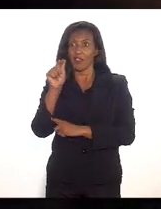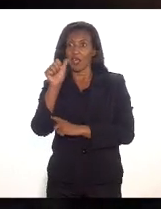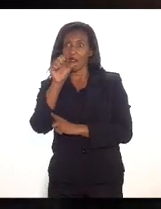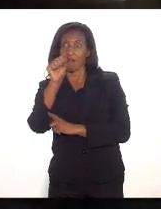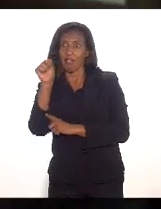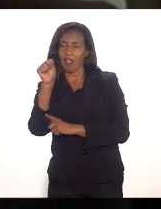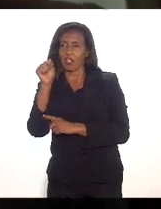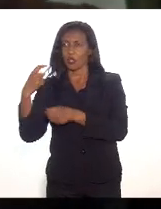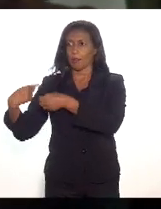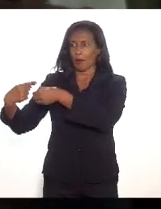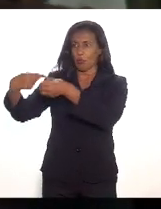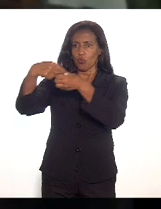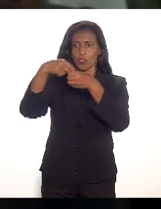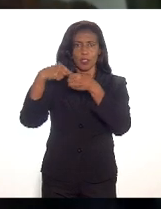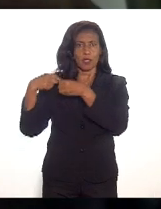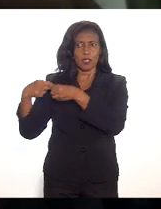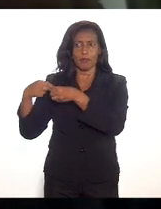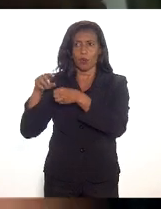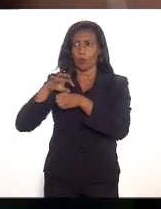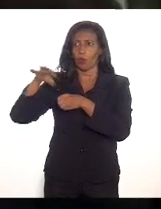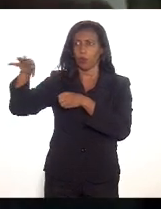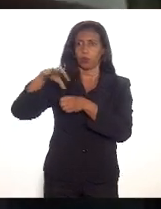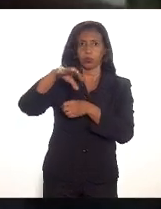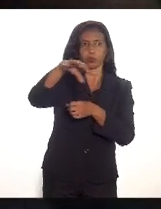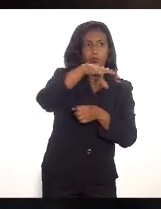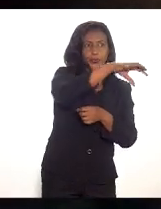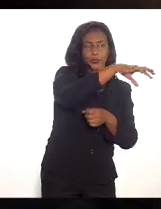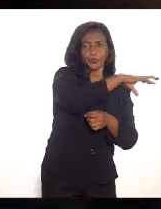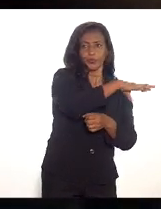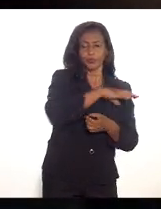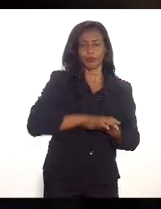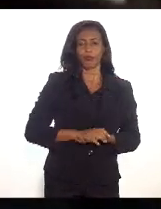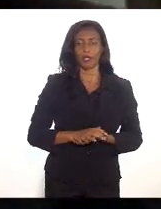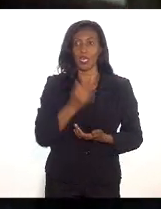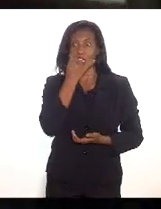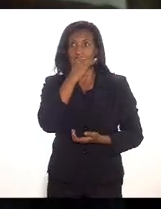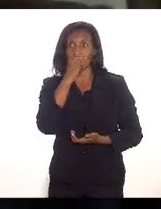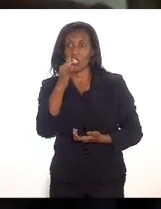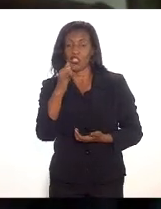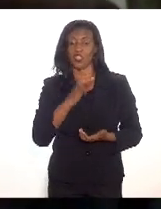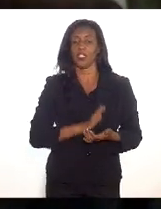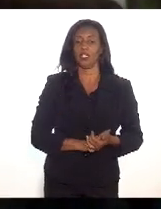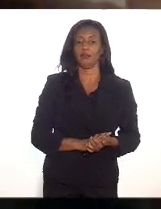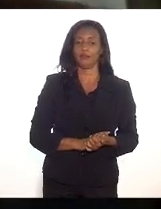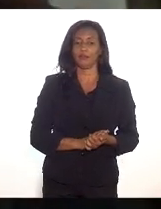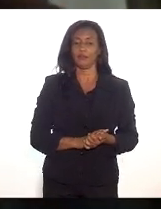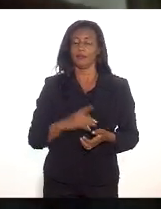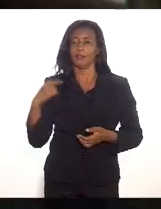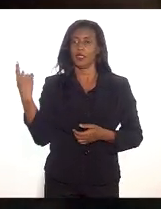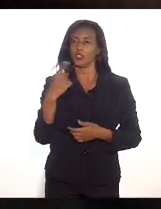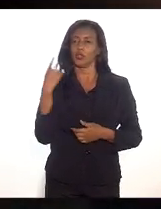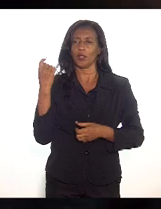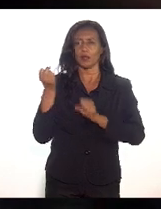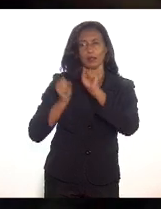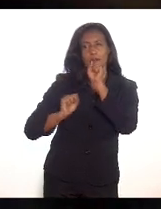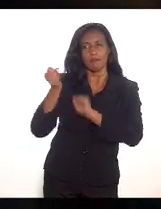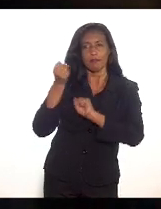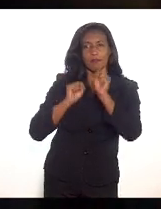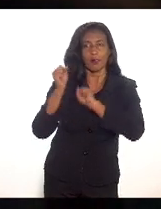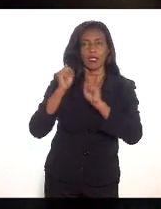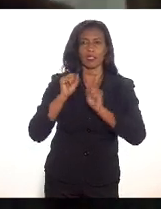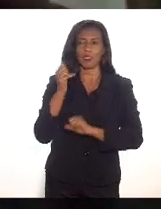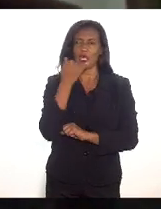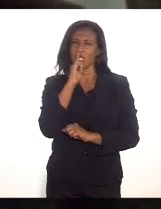municípios, que seria realmente uma nova energia para as nossas empresas,